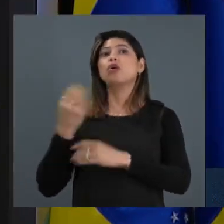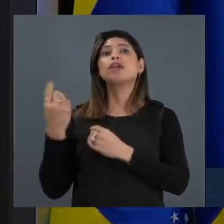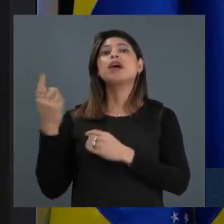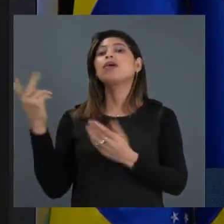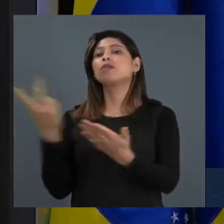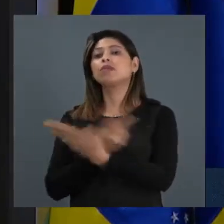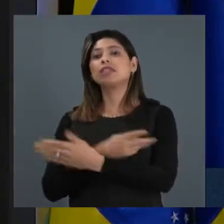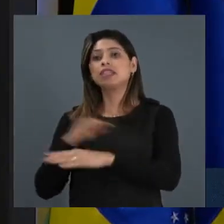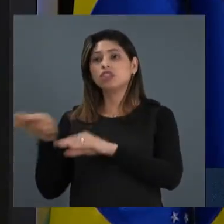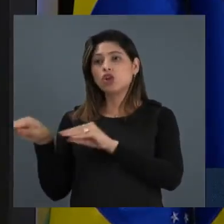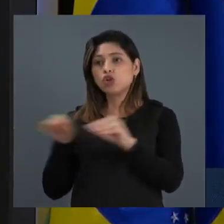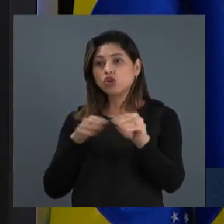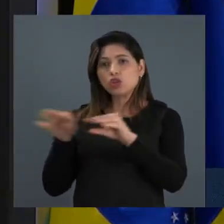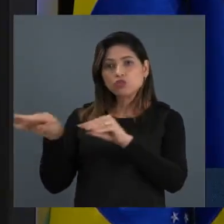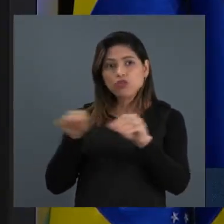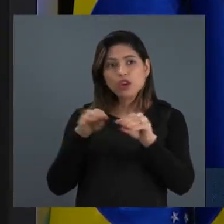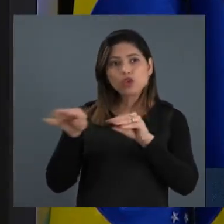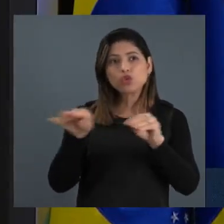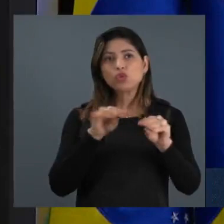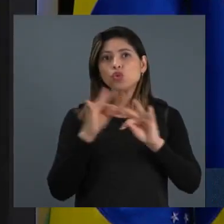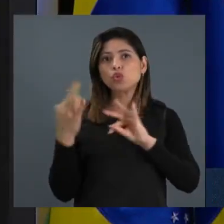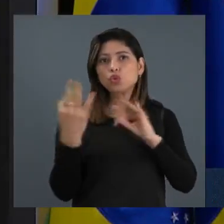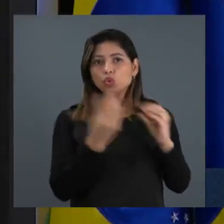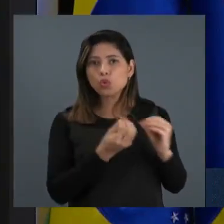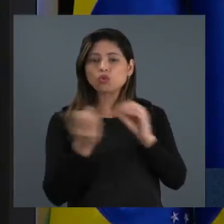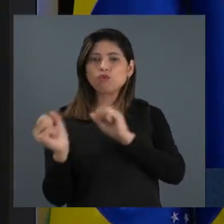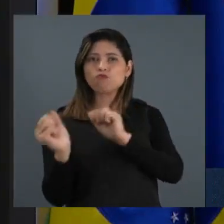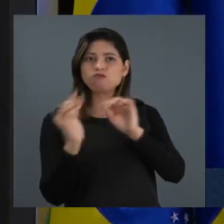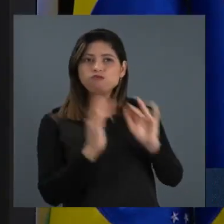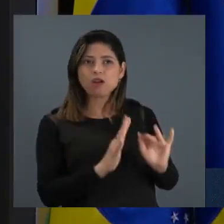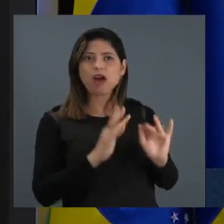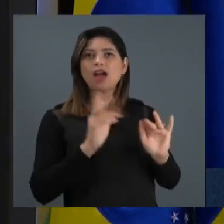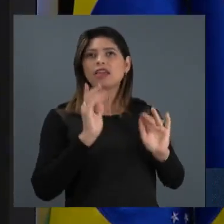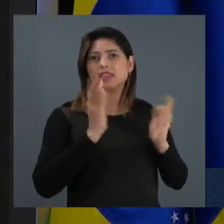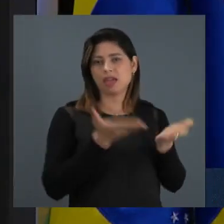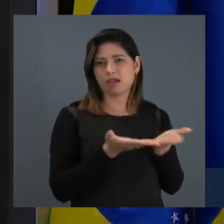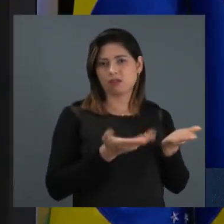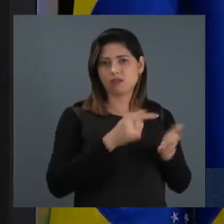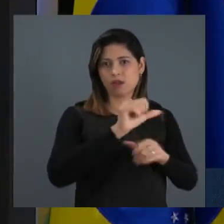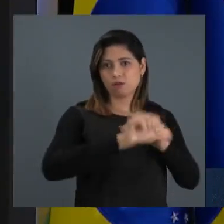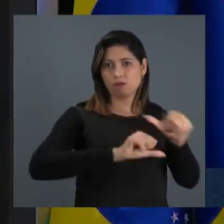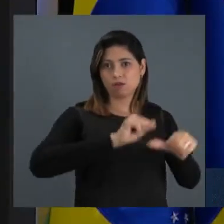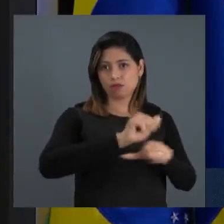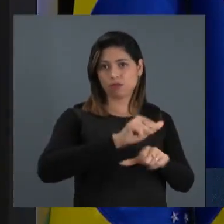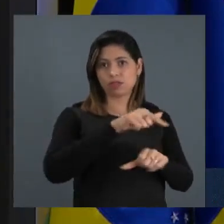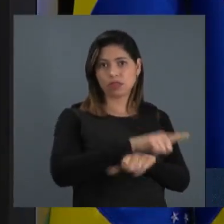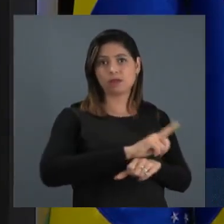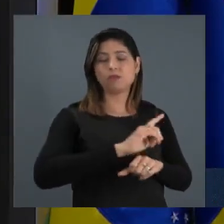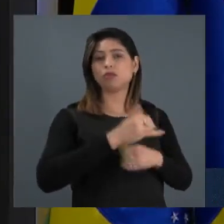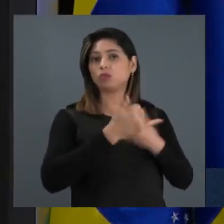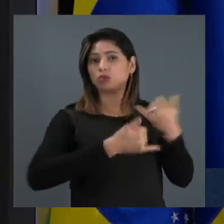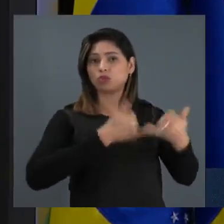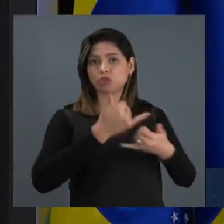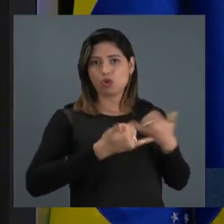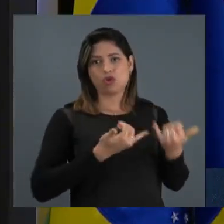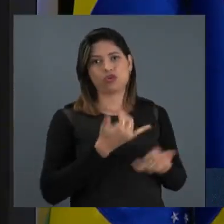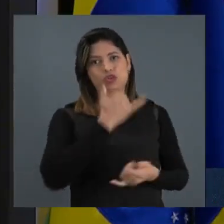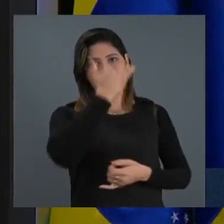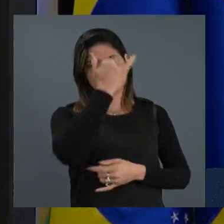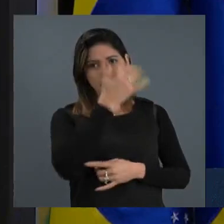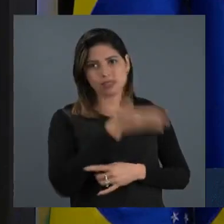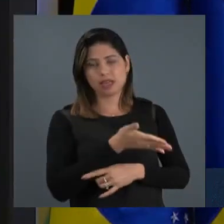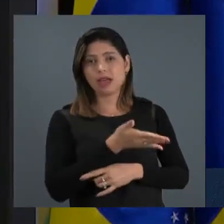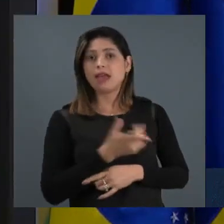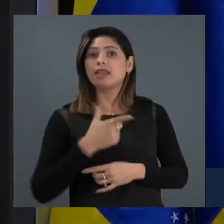transferência econômica negativo, conhecido como canibalização. O mesmo raciocínio se aplica a